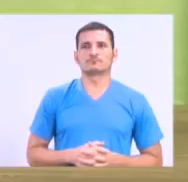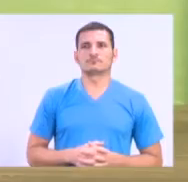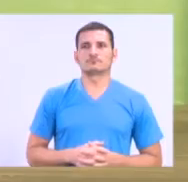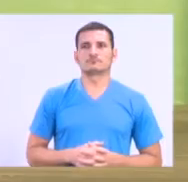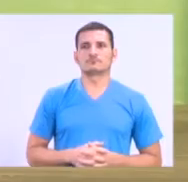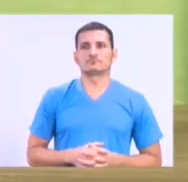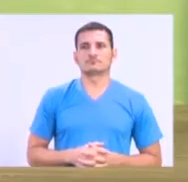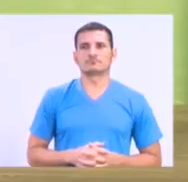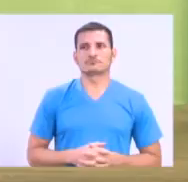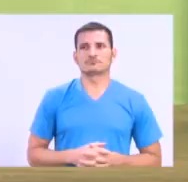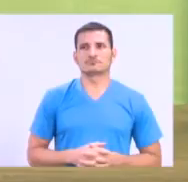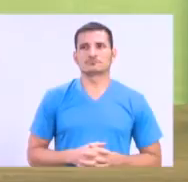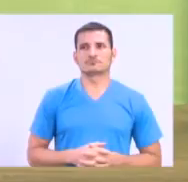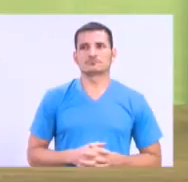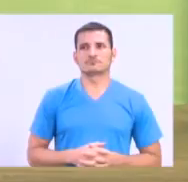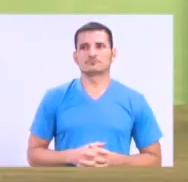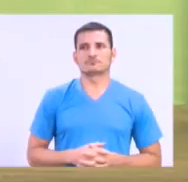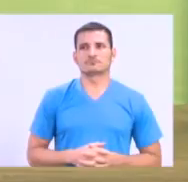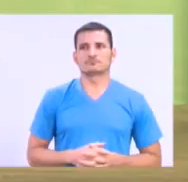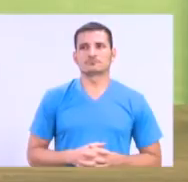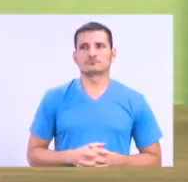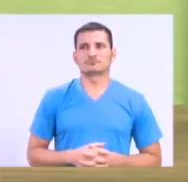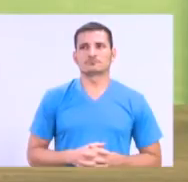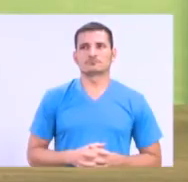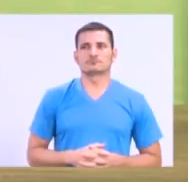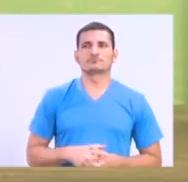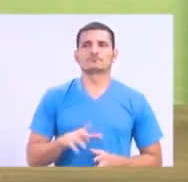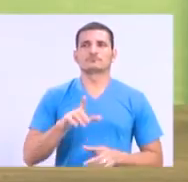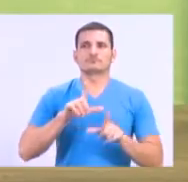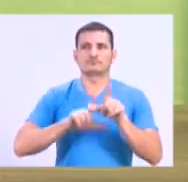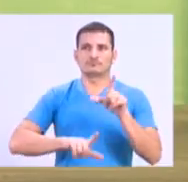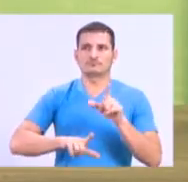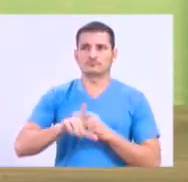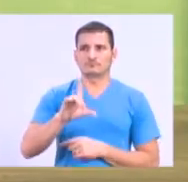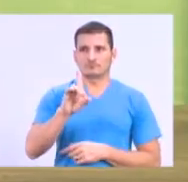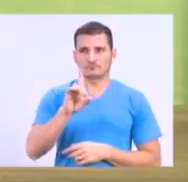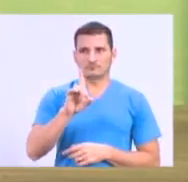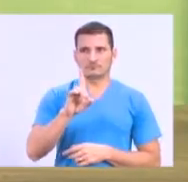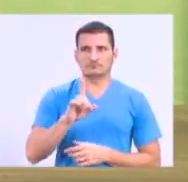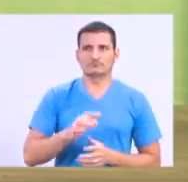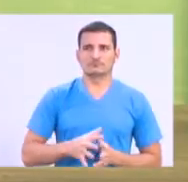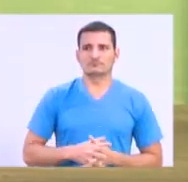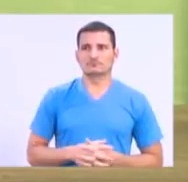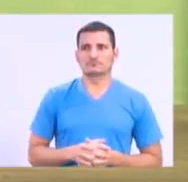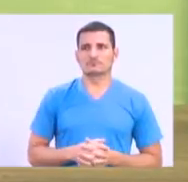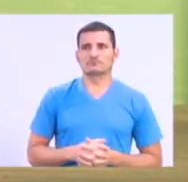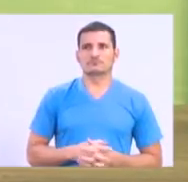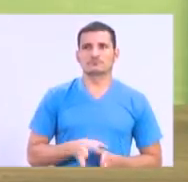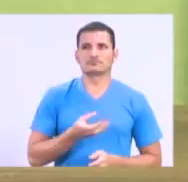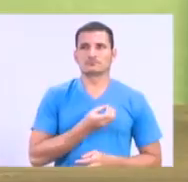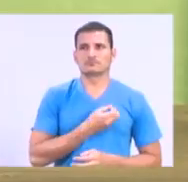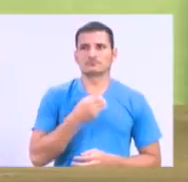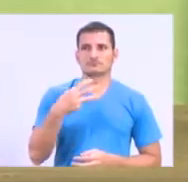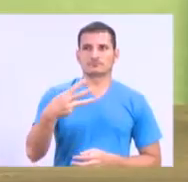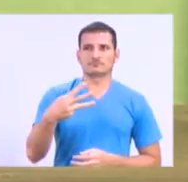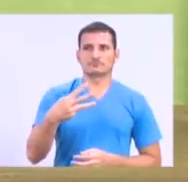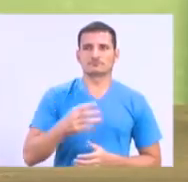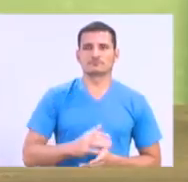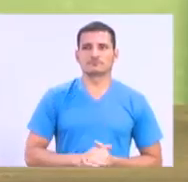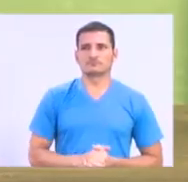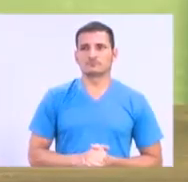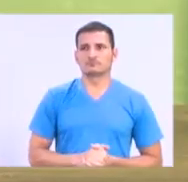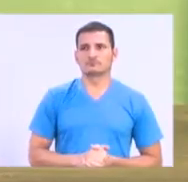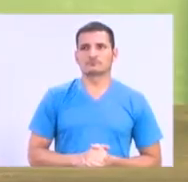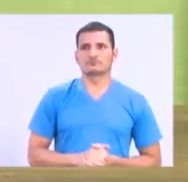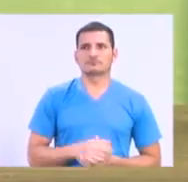Só a resposta da questão 2 seria a letra D. Letra D, isso. Muito bem, professora. Questão número 3. Como deveria ser